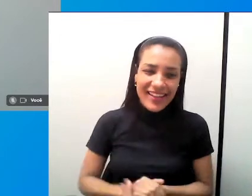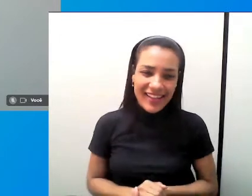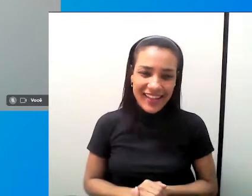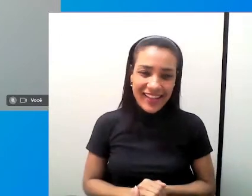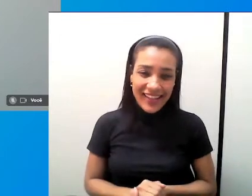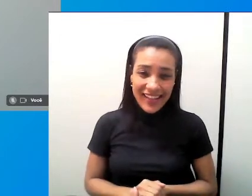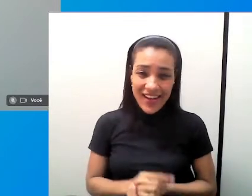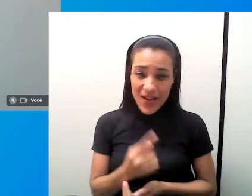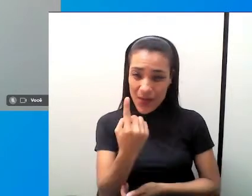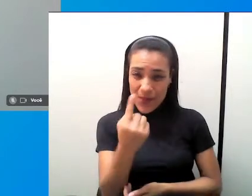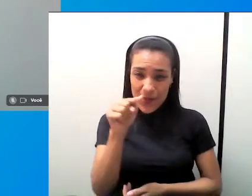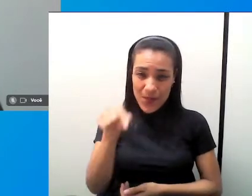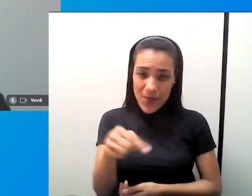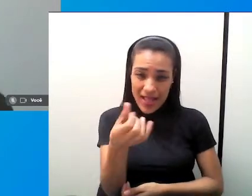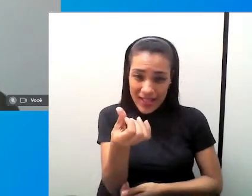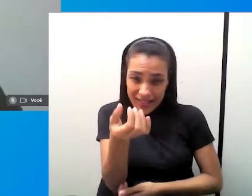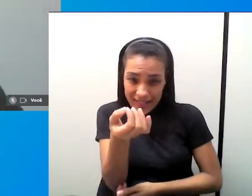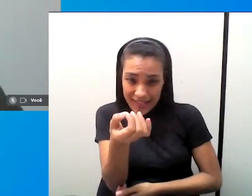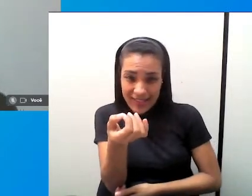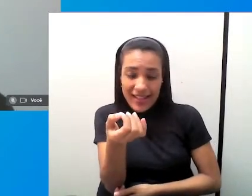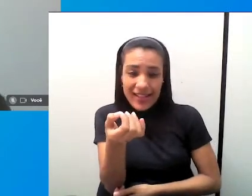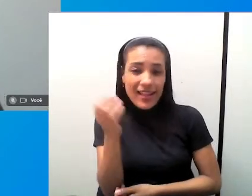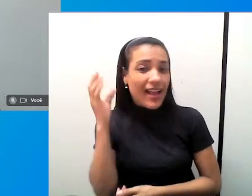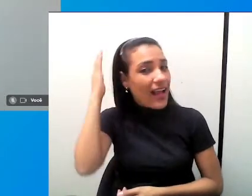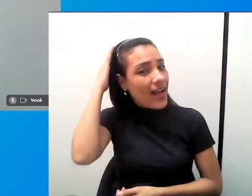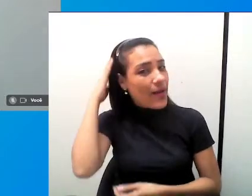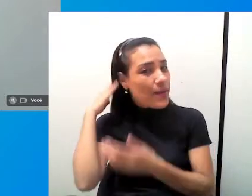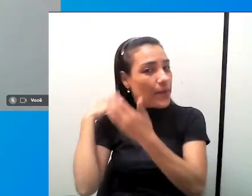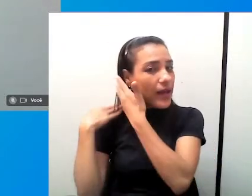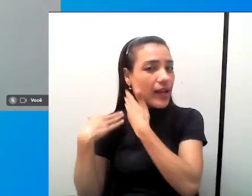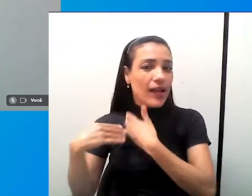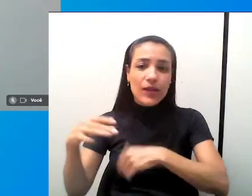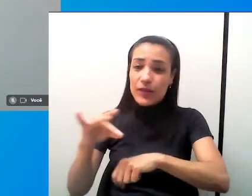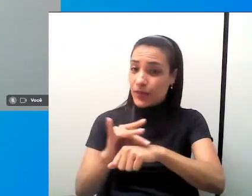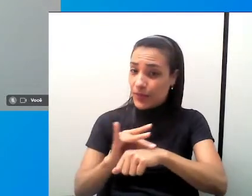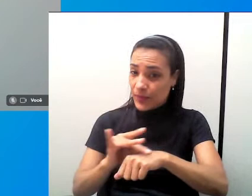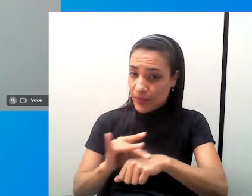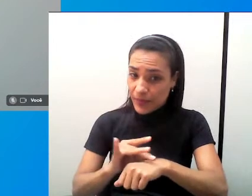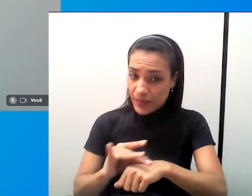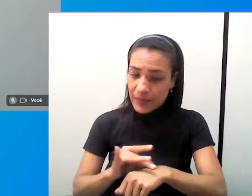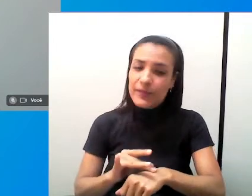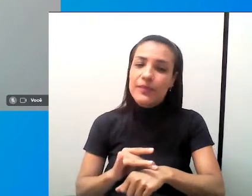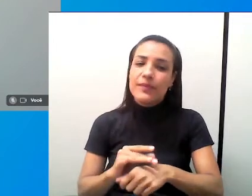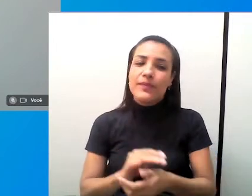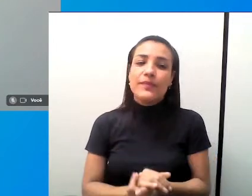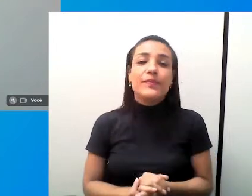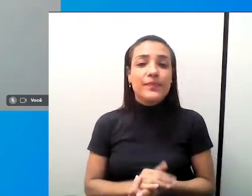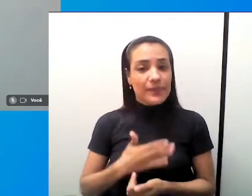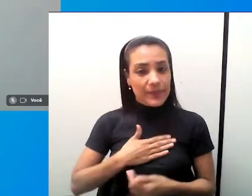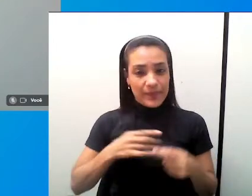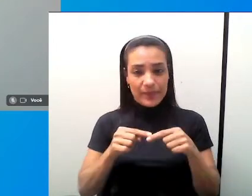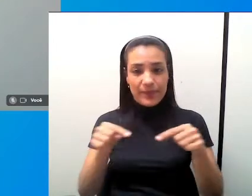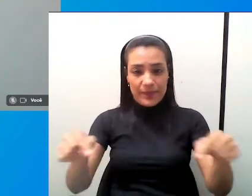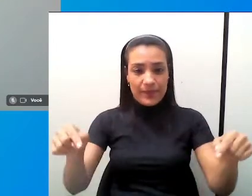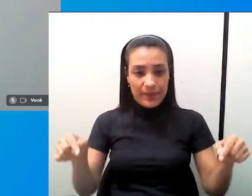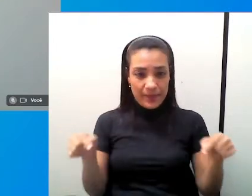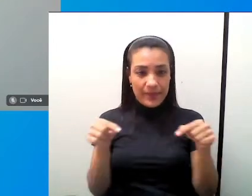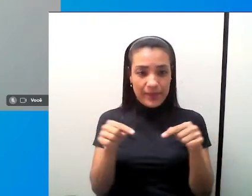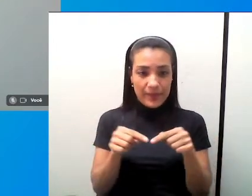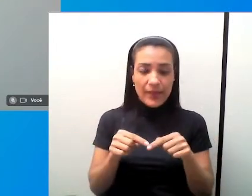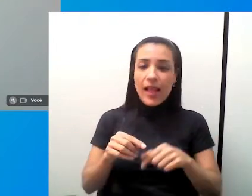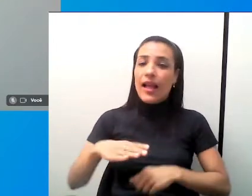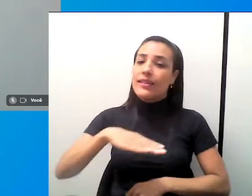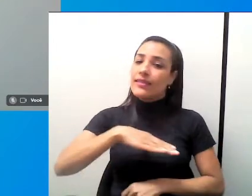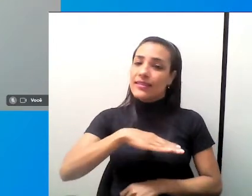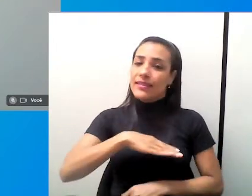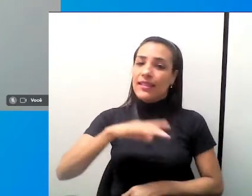Tenho 1,60m, cabelos pretos, olhos castanhos. Estou falando aqui da minha sala, da cidade de Lages, interior